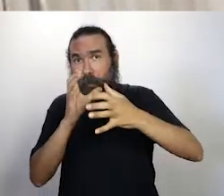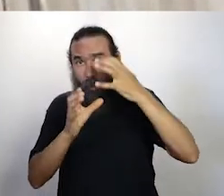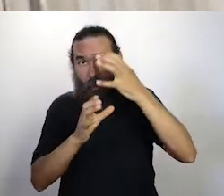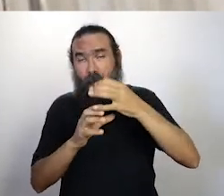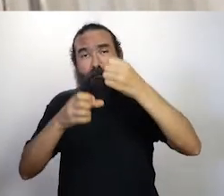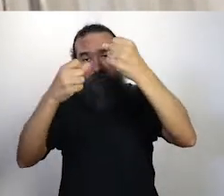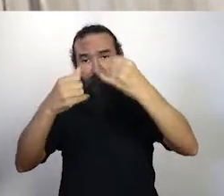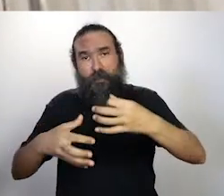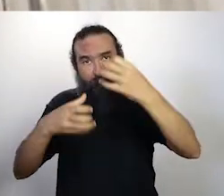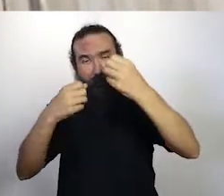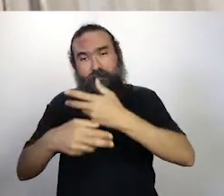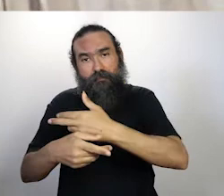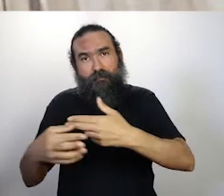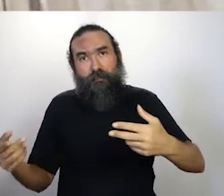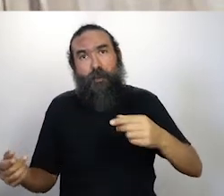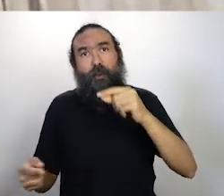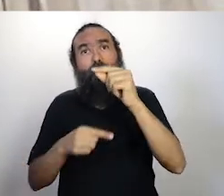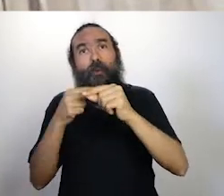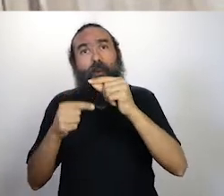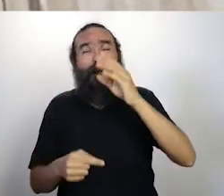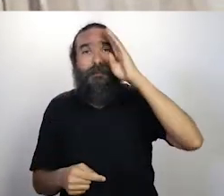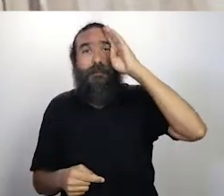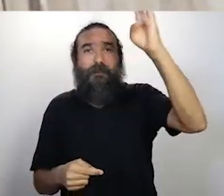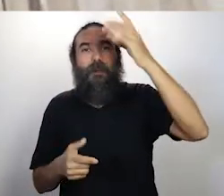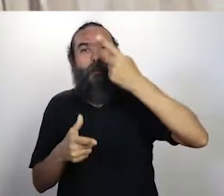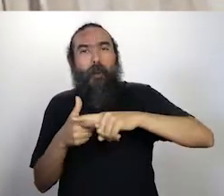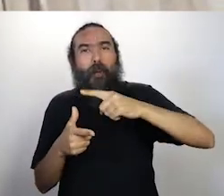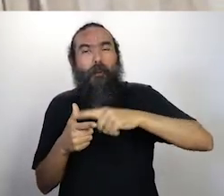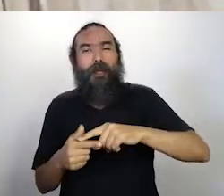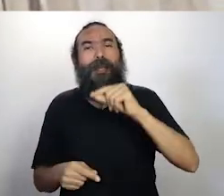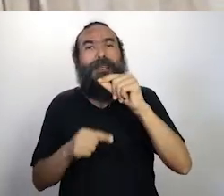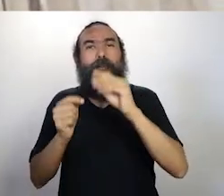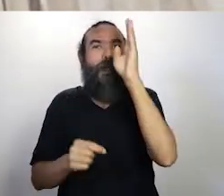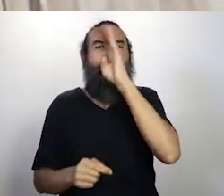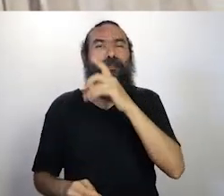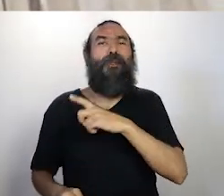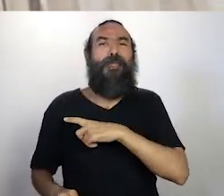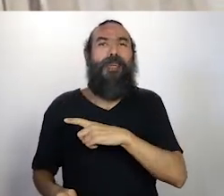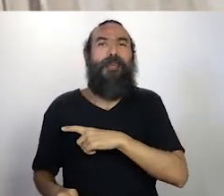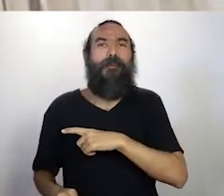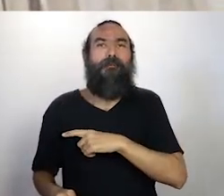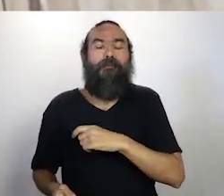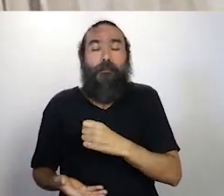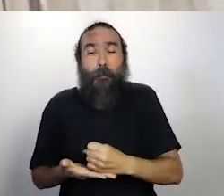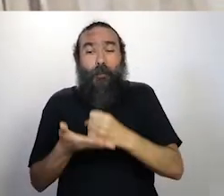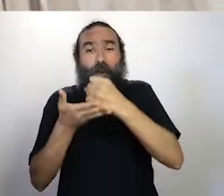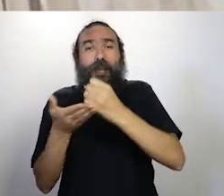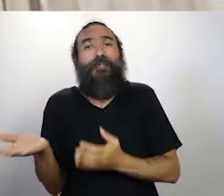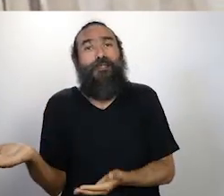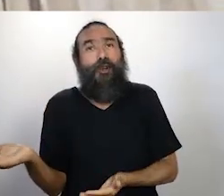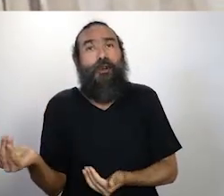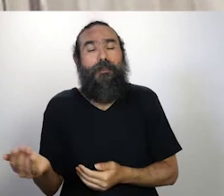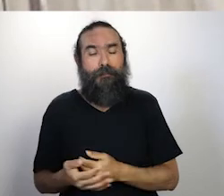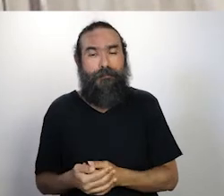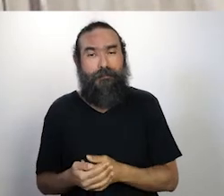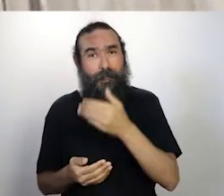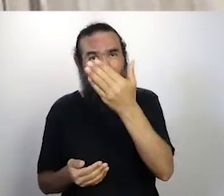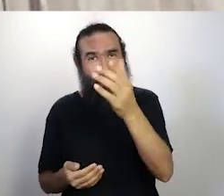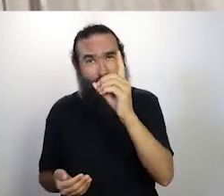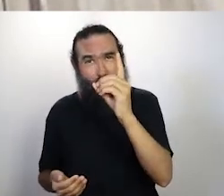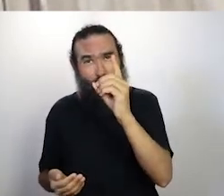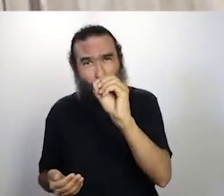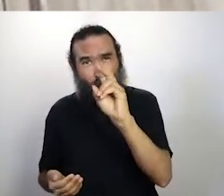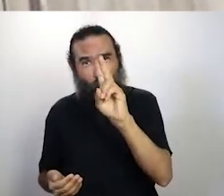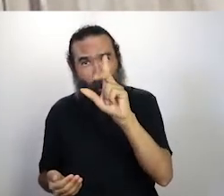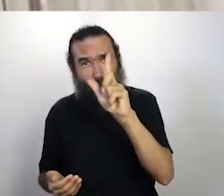para a juventude no Brasil. Acho que não sei se o Douglas vai lembrar disso, mas quando foi lançado o